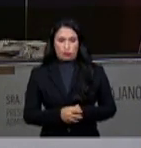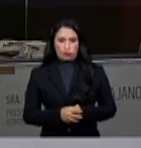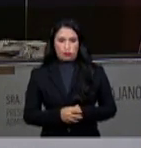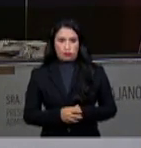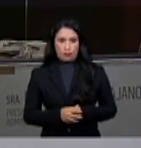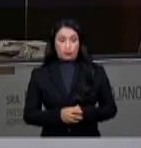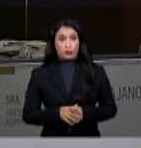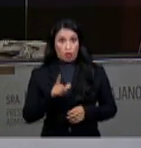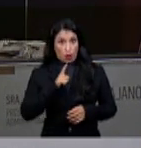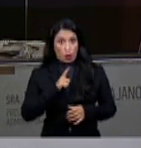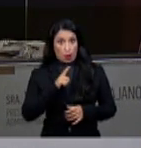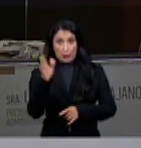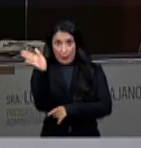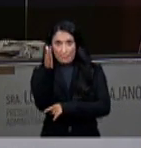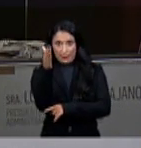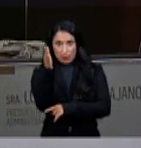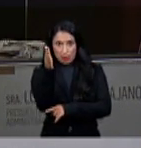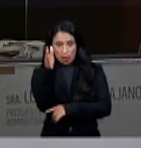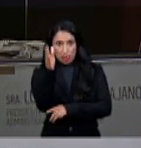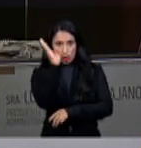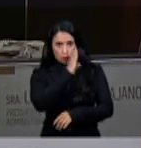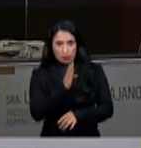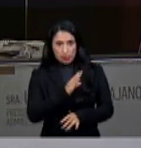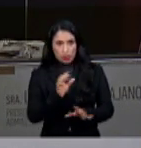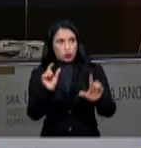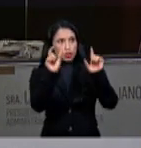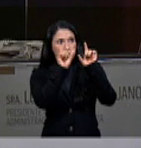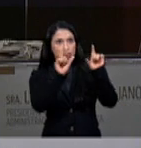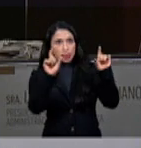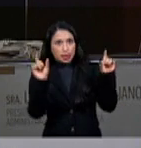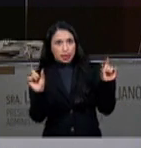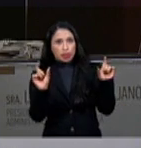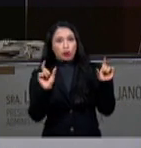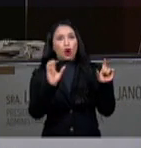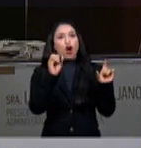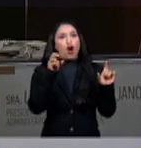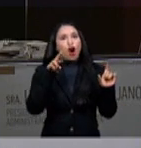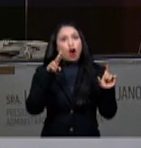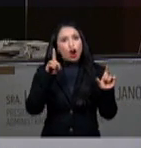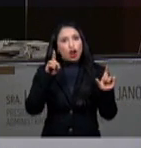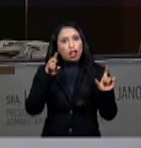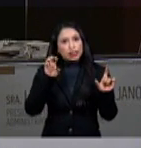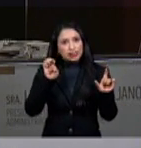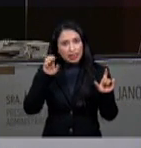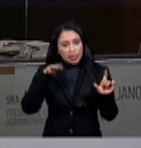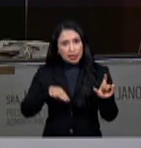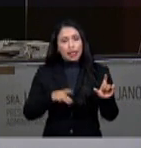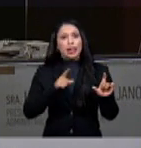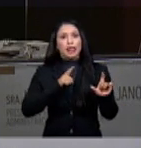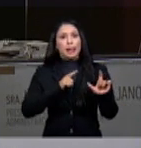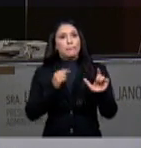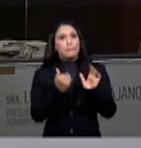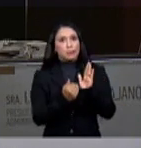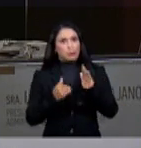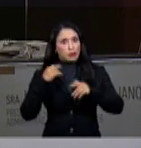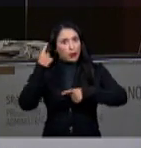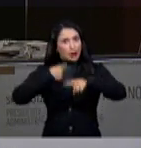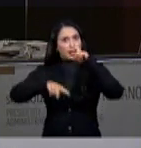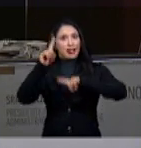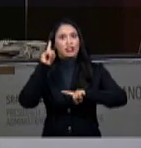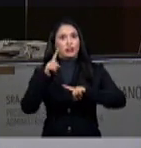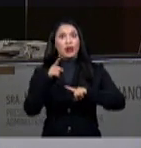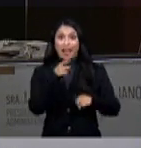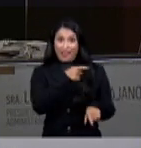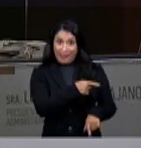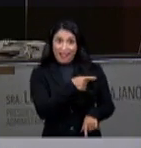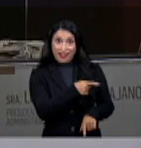falou olha na bandeira brasileira tá escrito Ordem e Progresso que a Luiza faz ela foi o progresso Pois ela foi a ordem então